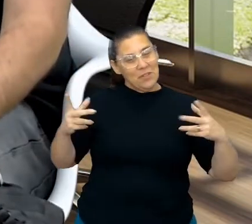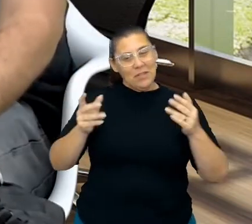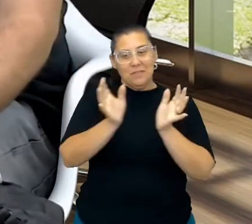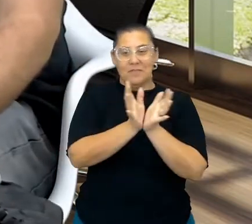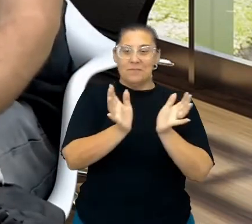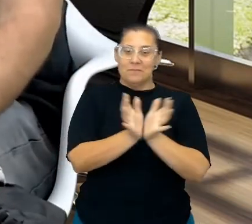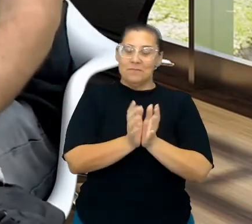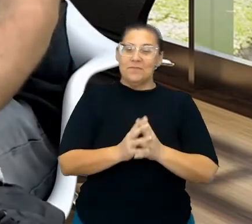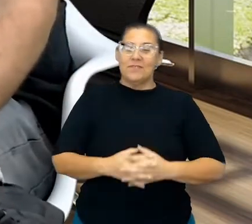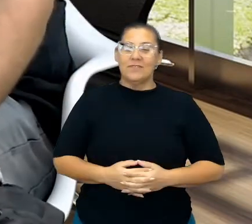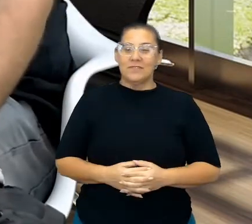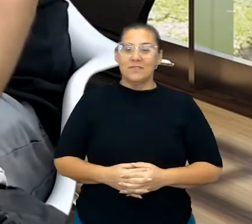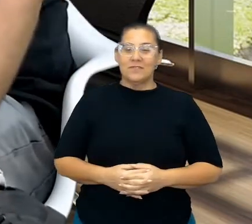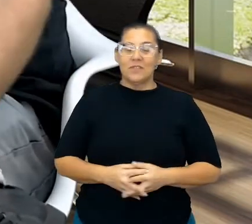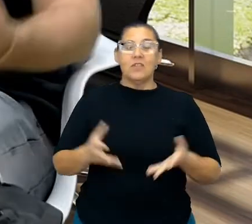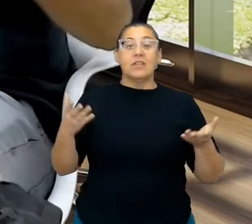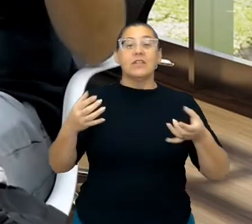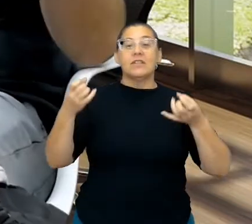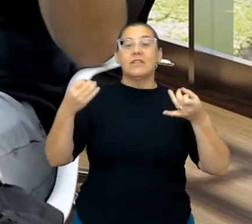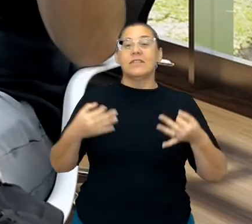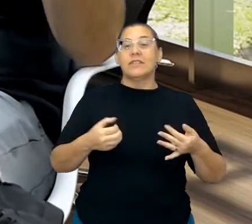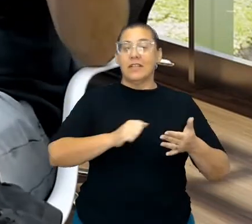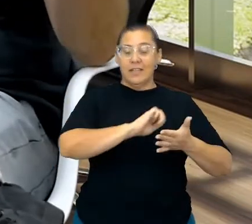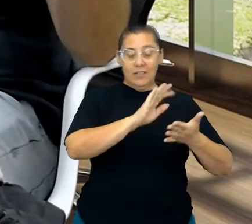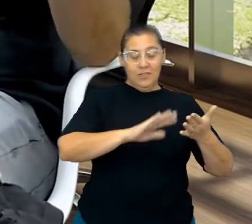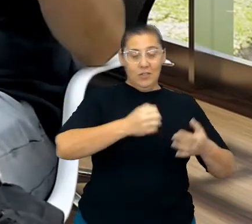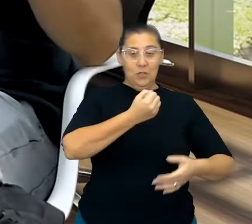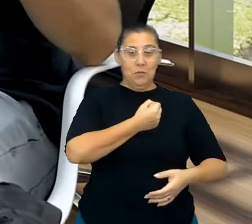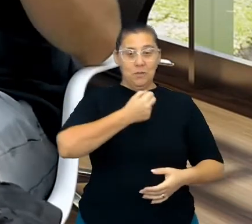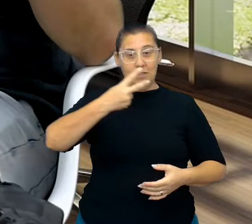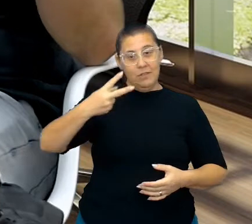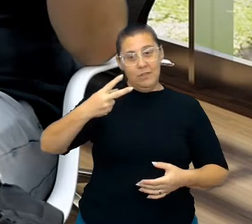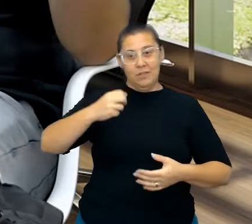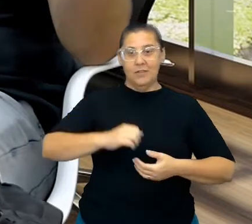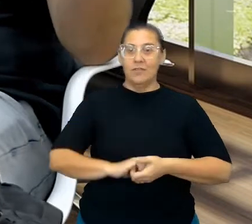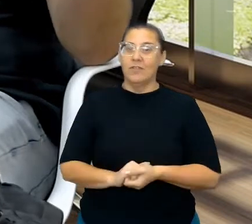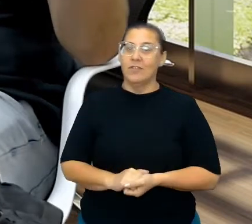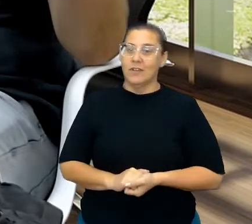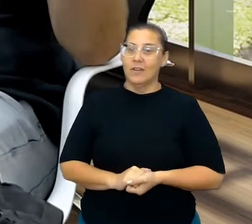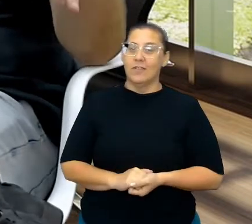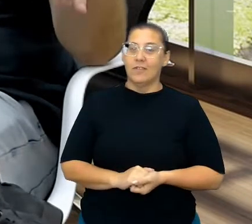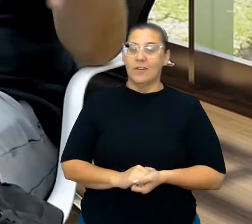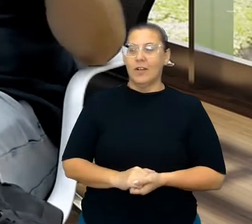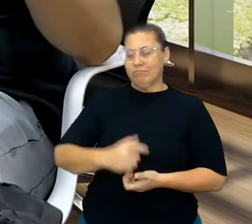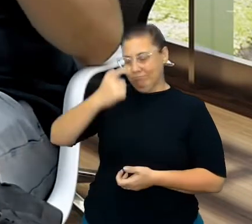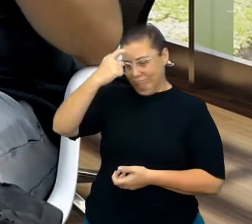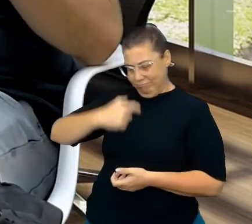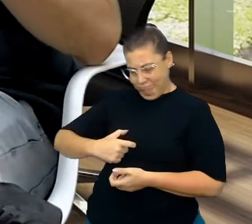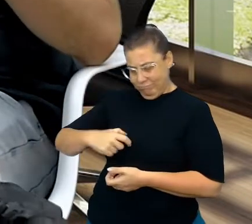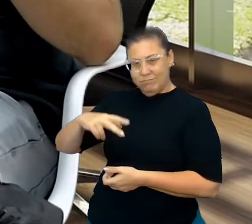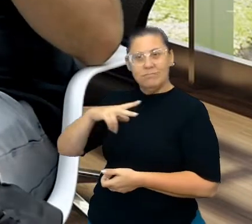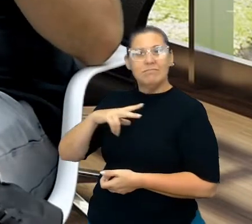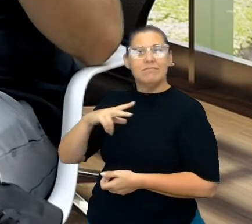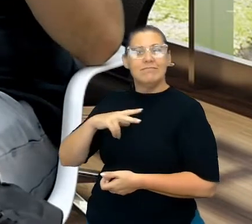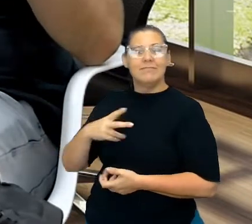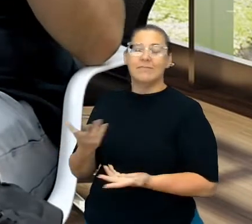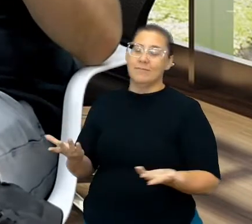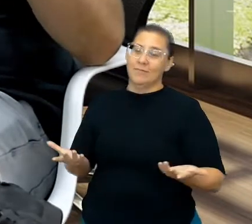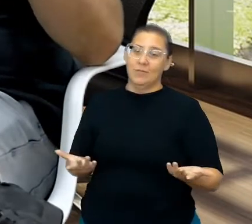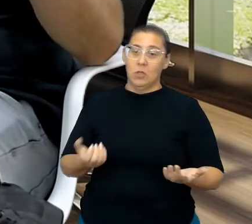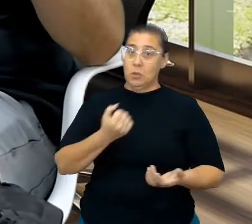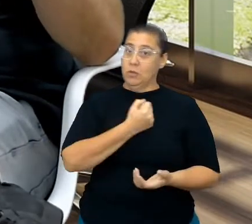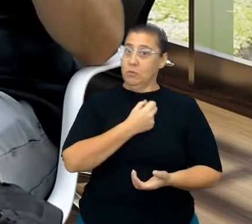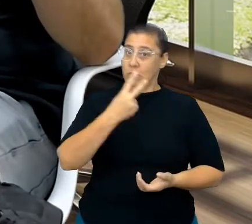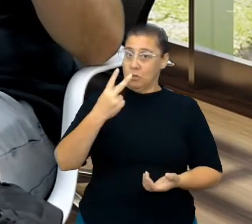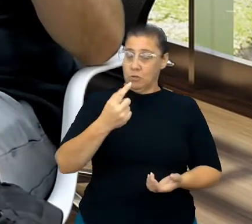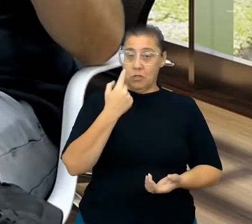turma. E agora a gente vai falar um pouquinho sobre a atividade número 2, gente. A nossa autoimagem, olha só. Situação de aprendizagem